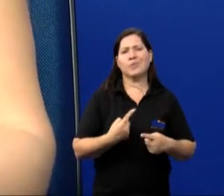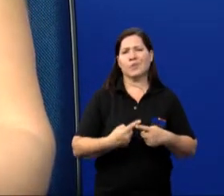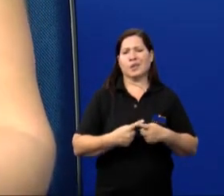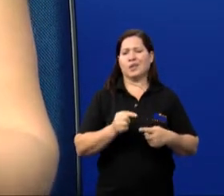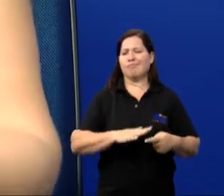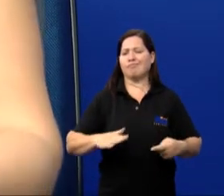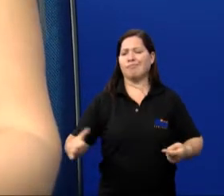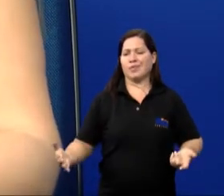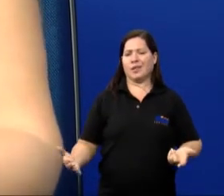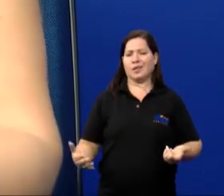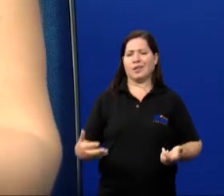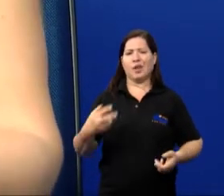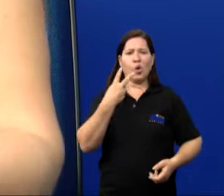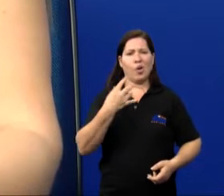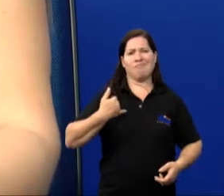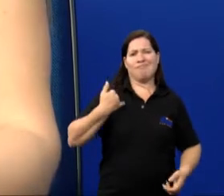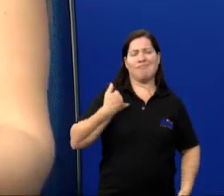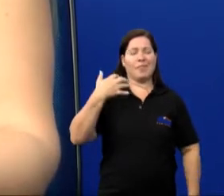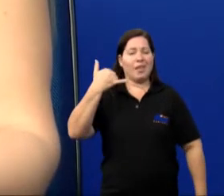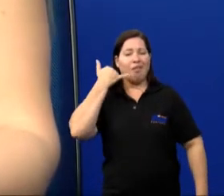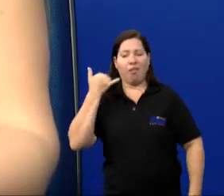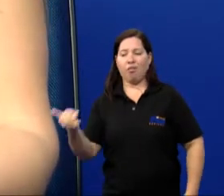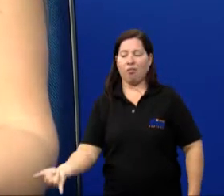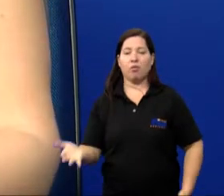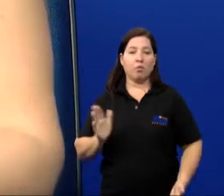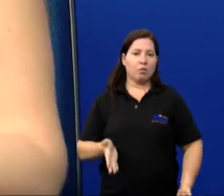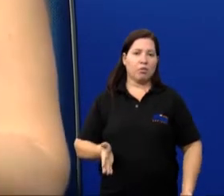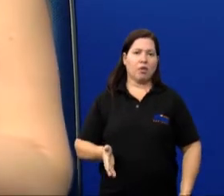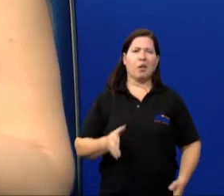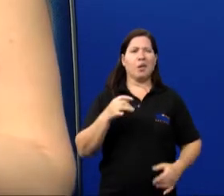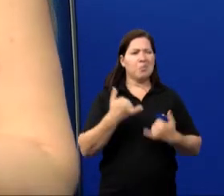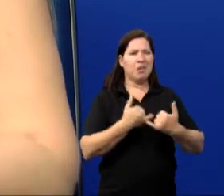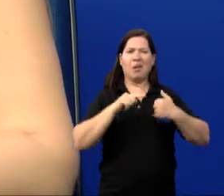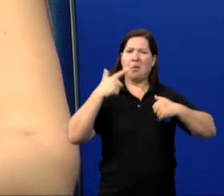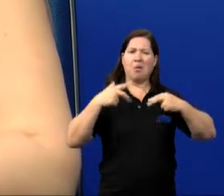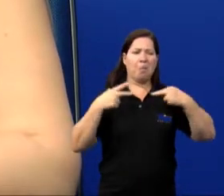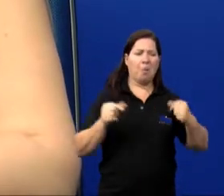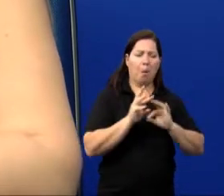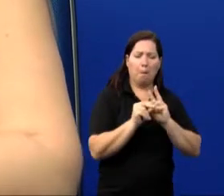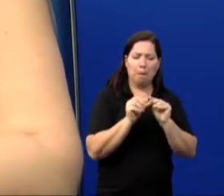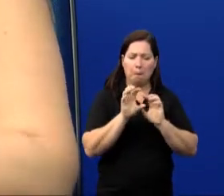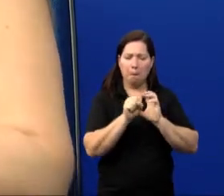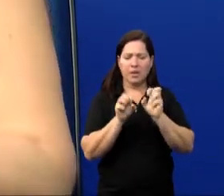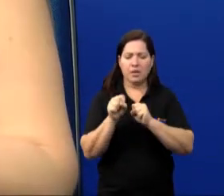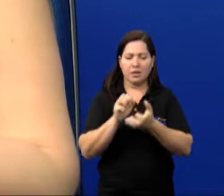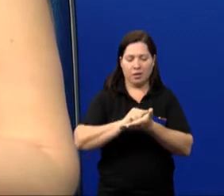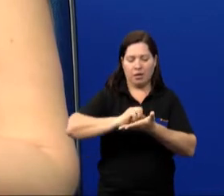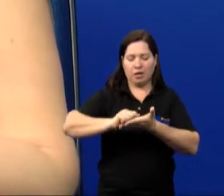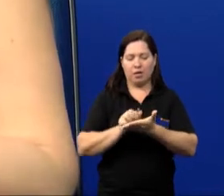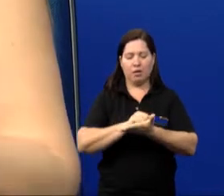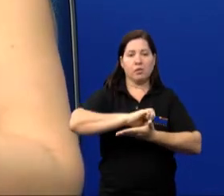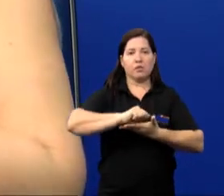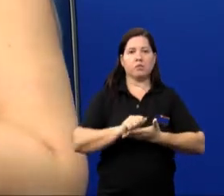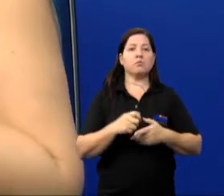pode brincar com massinha, se ela pode desenhar, fazer outras coisas, né? Então, o que eu estou querendo ponderar é que o cuidado que a gente